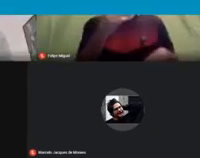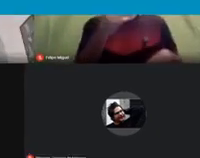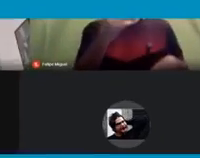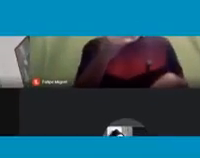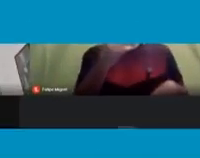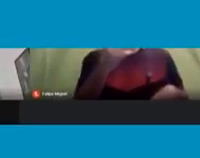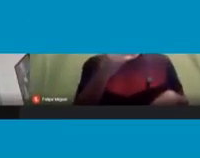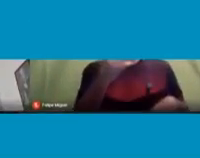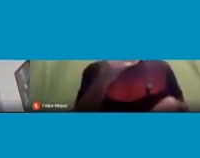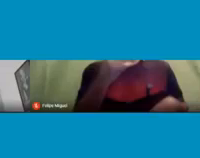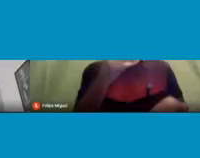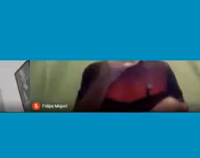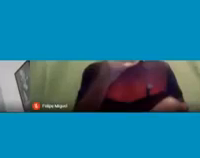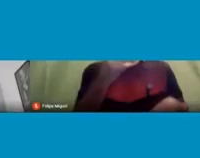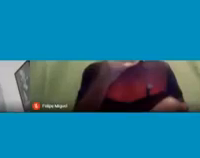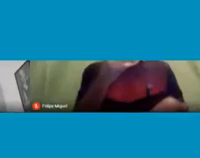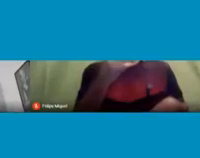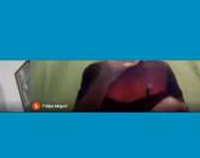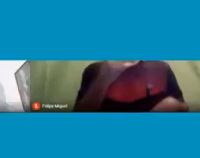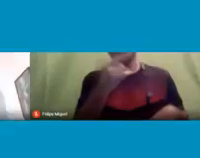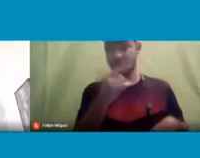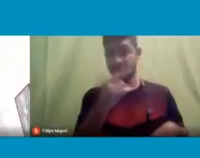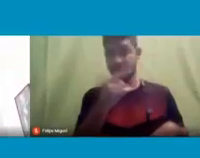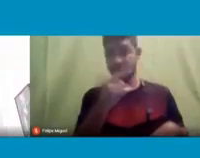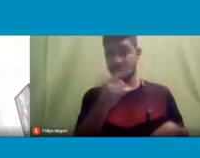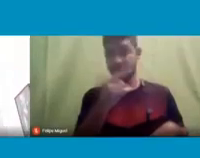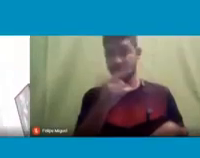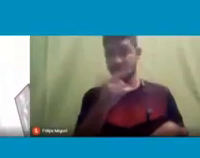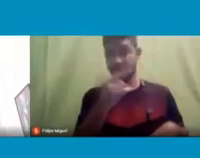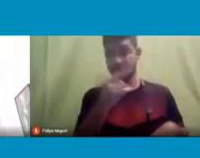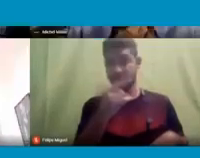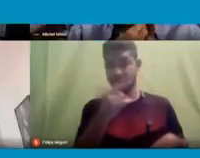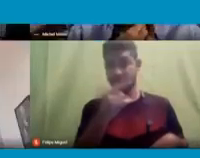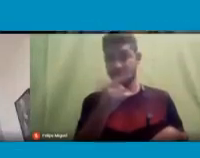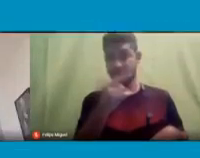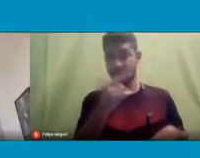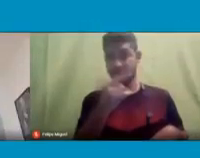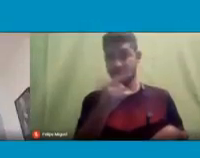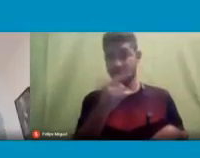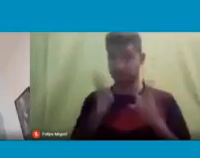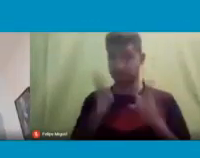é uma mentira. Agora, quem sente mais racismo